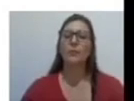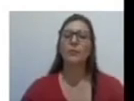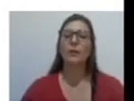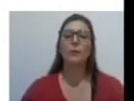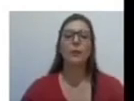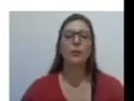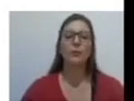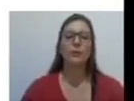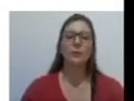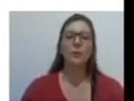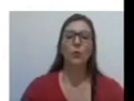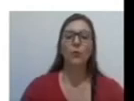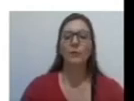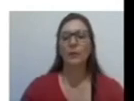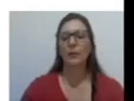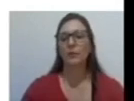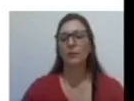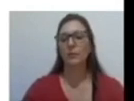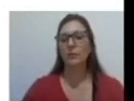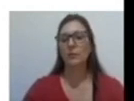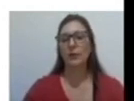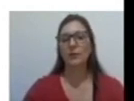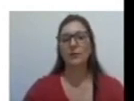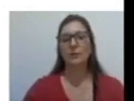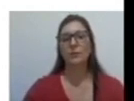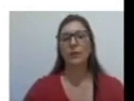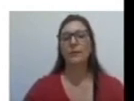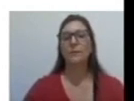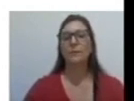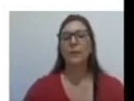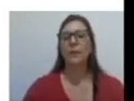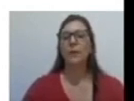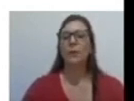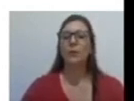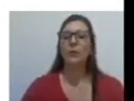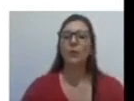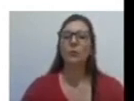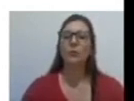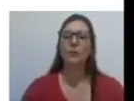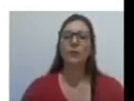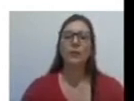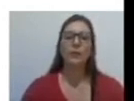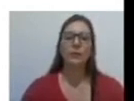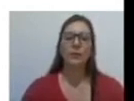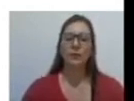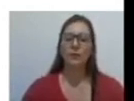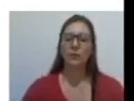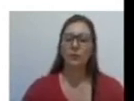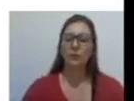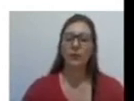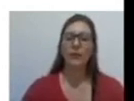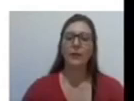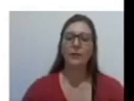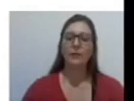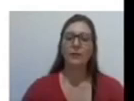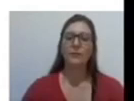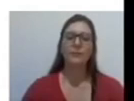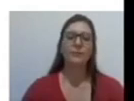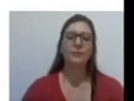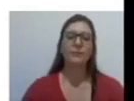o vapor ou as partículas dispersas no ar podem contaminar o alimento com o